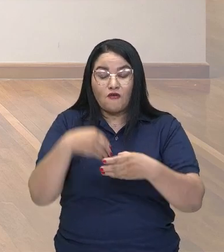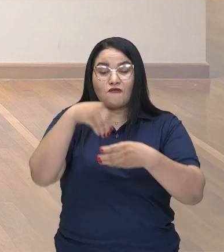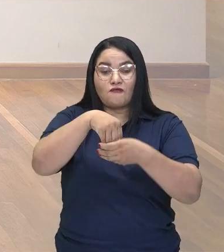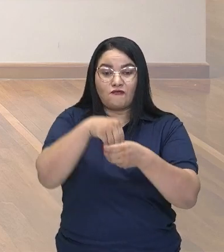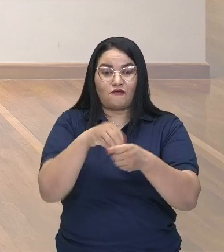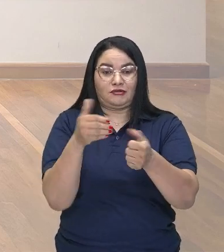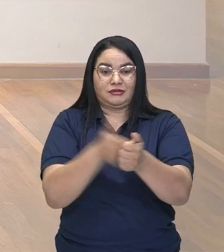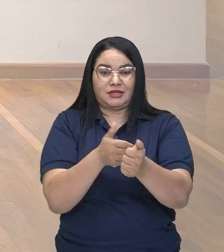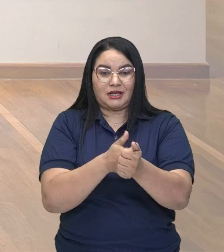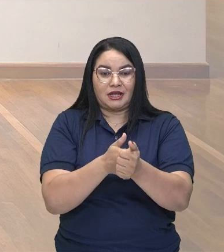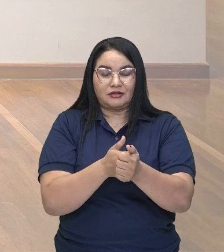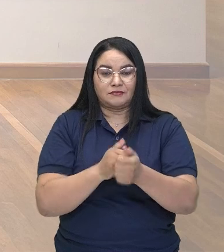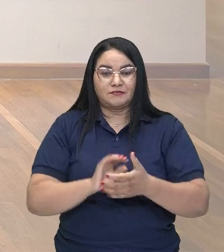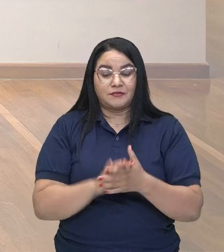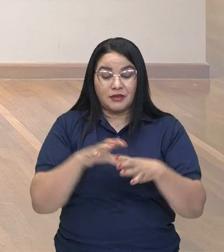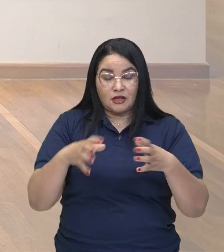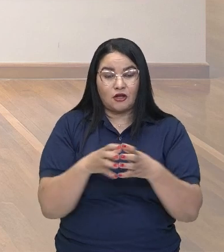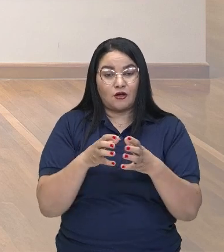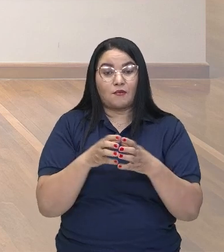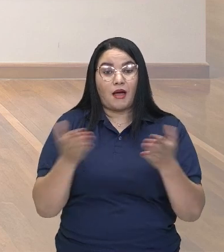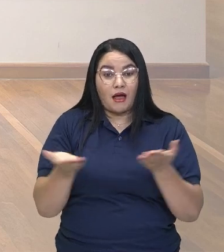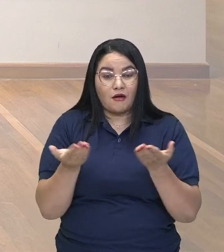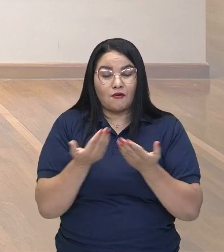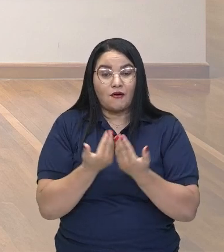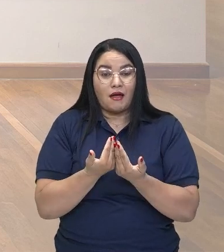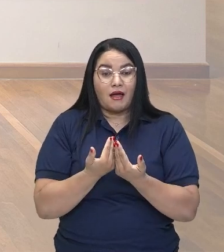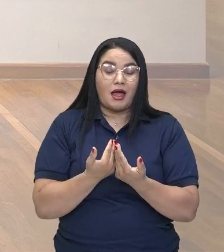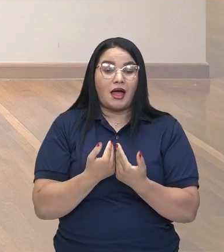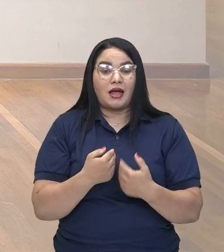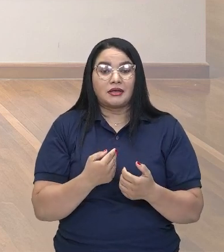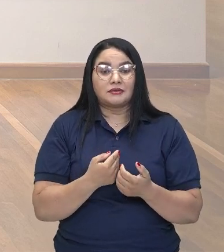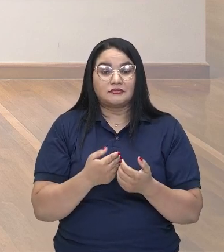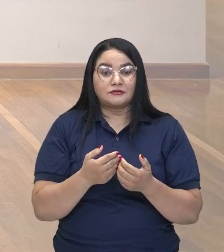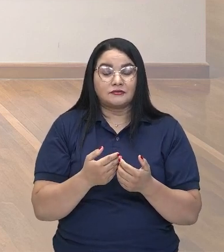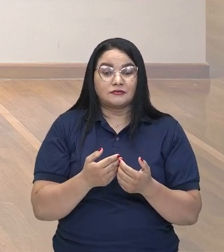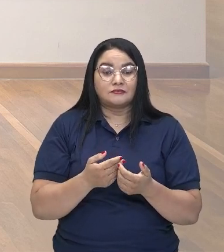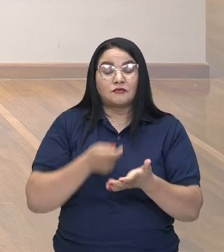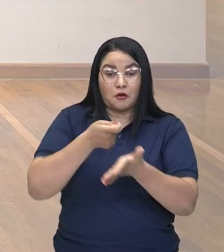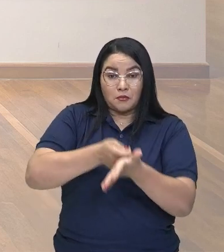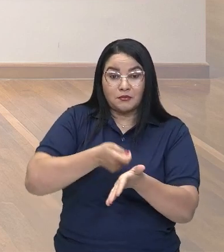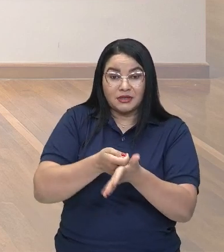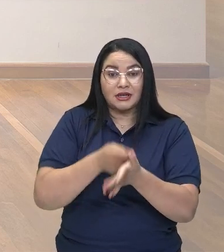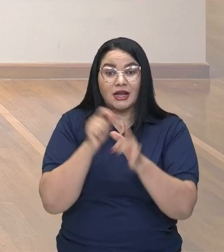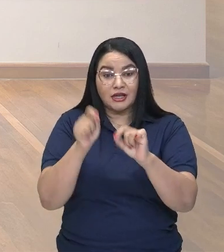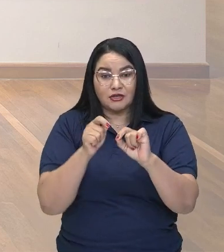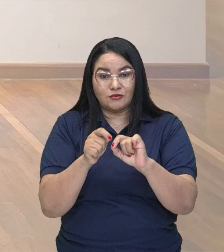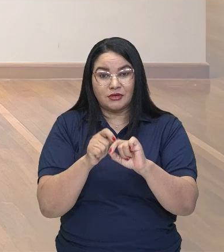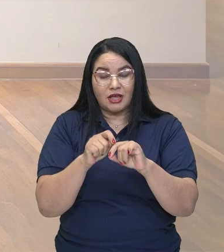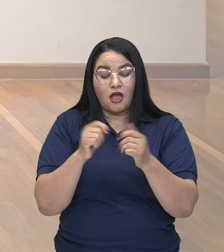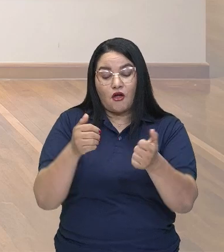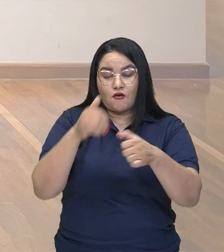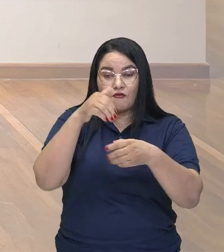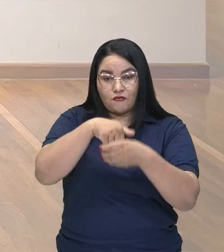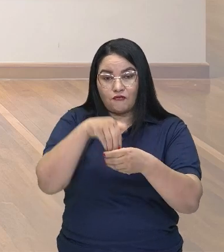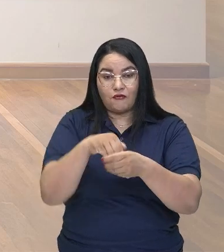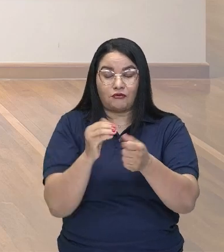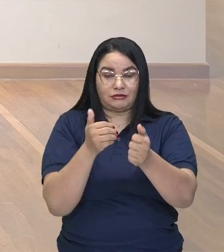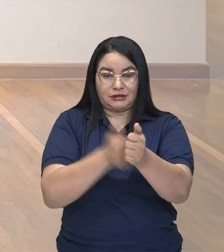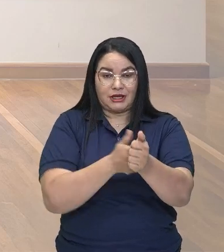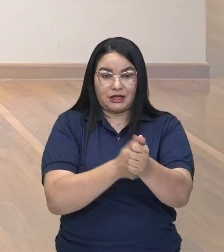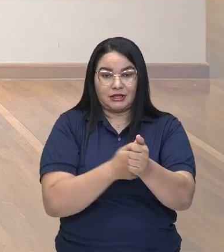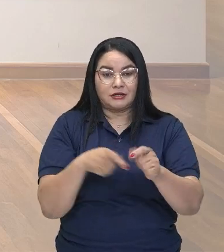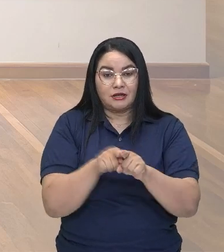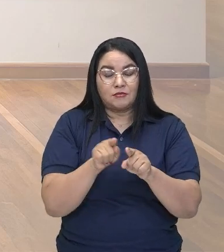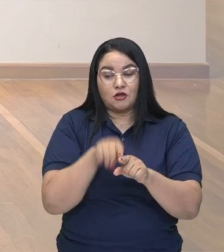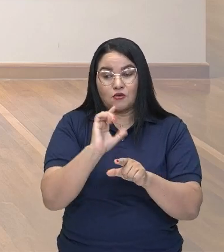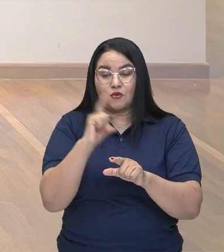exigir, né, a classe média urbana vai reivindicar a participação maior no poder. E também um outro setor da sociedade que é